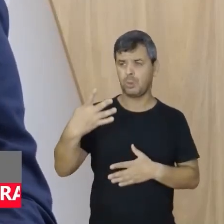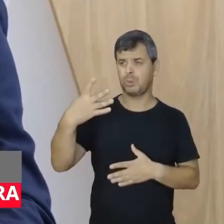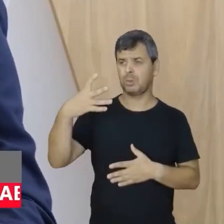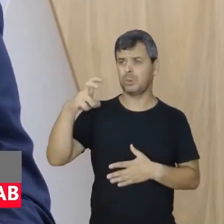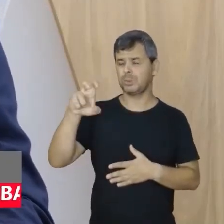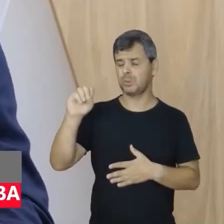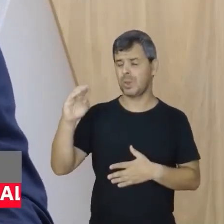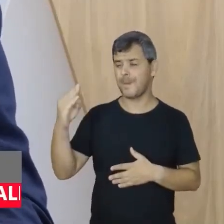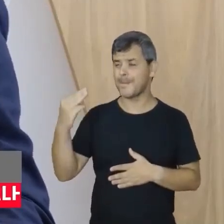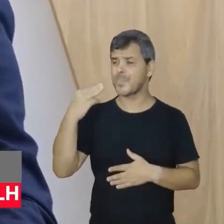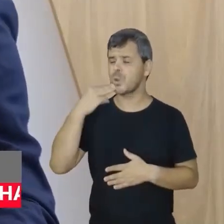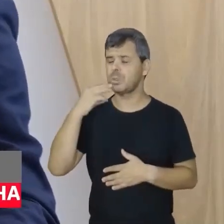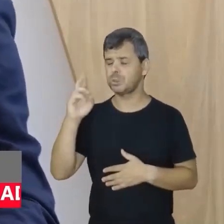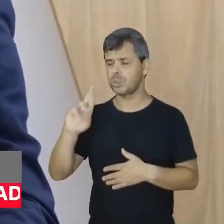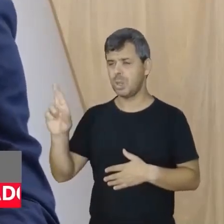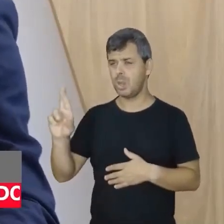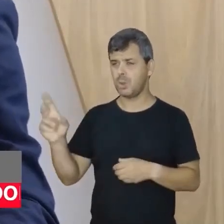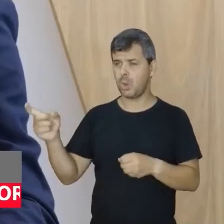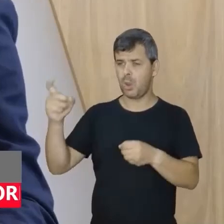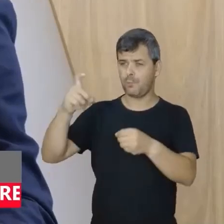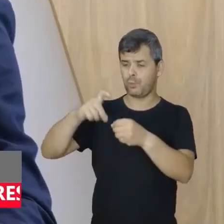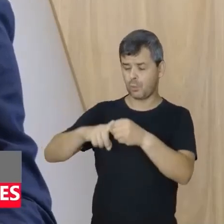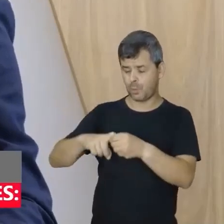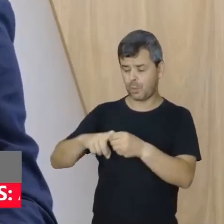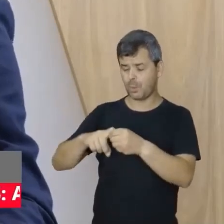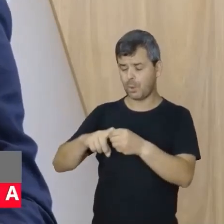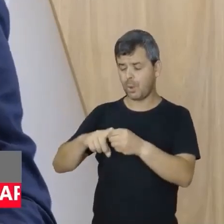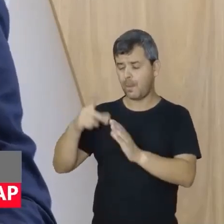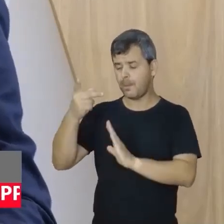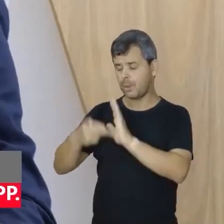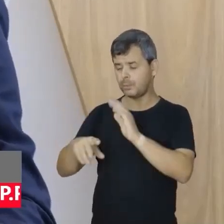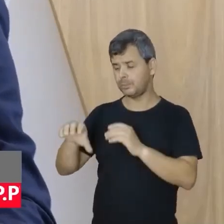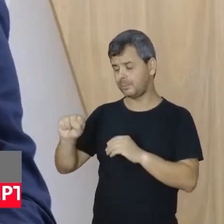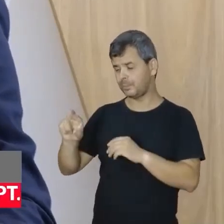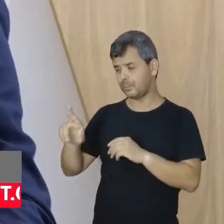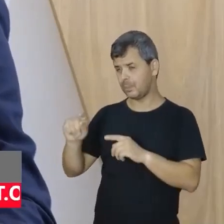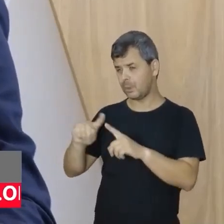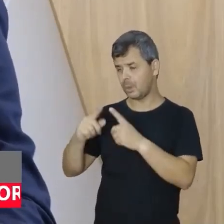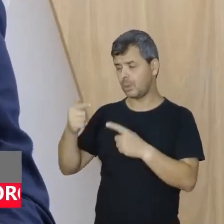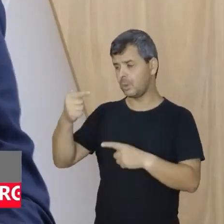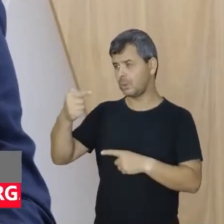464 bilhões de reais. Voltou o Plano Safra da agricultura familiar com